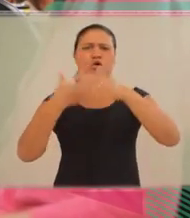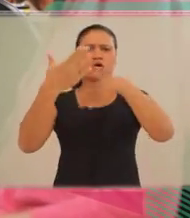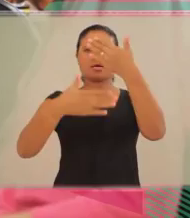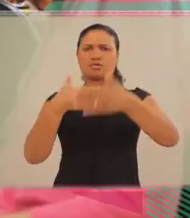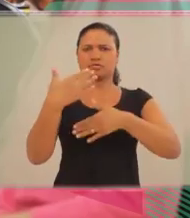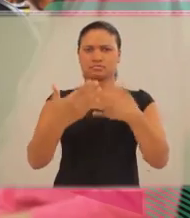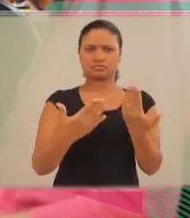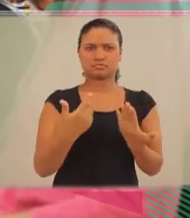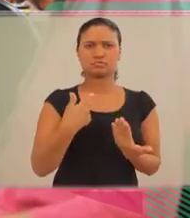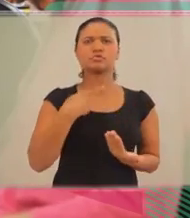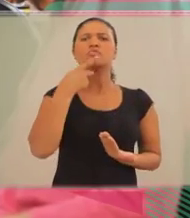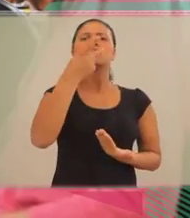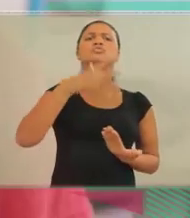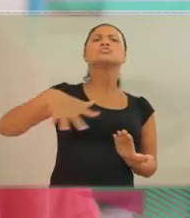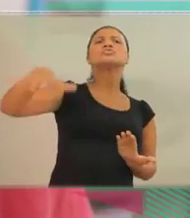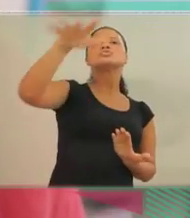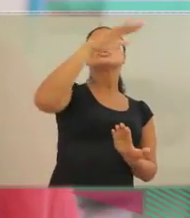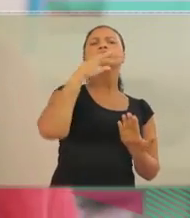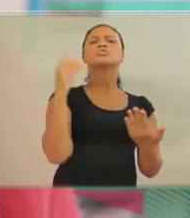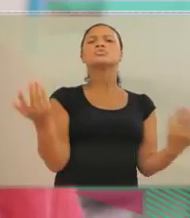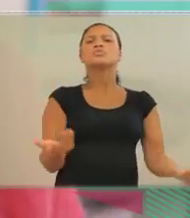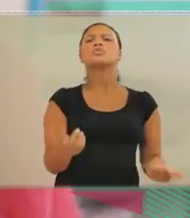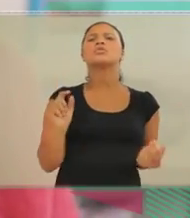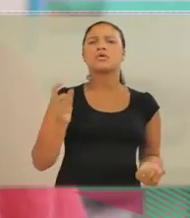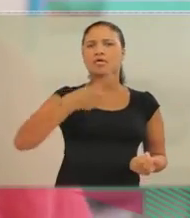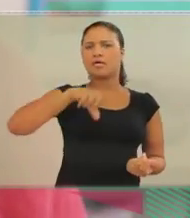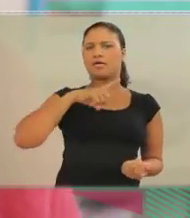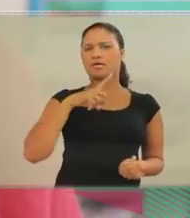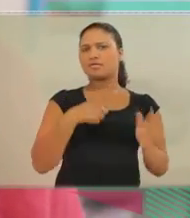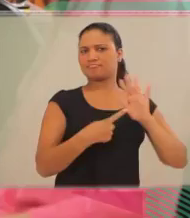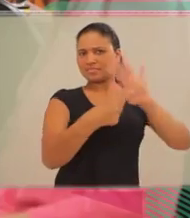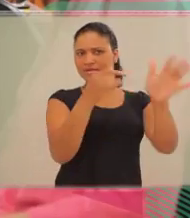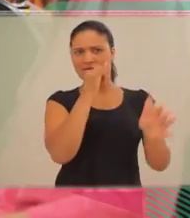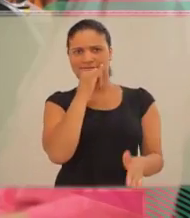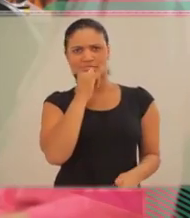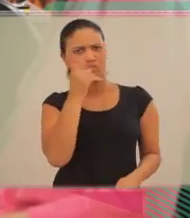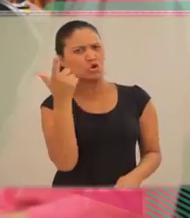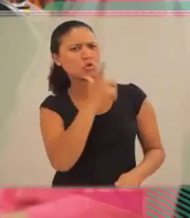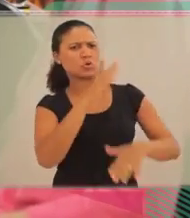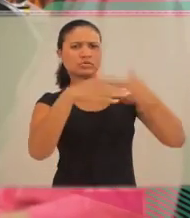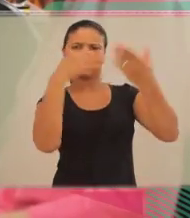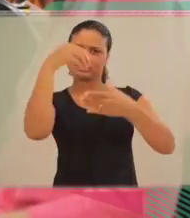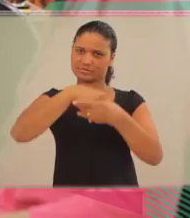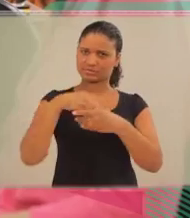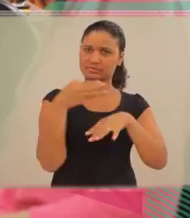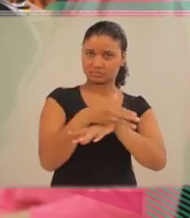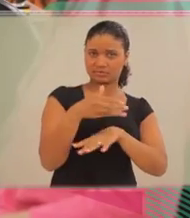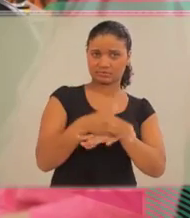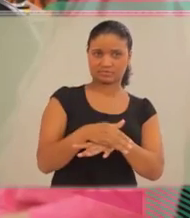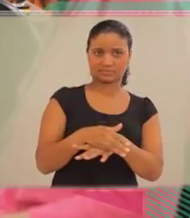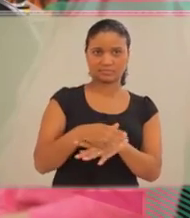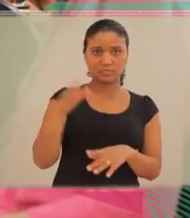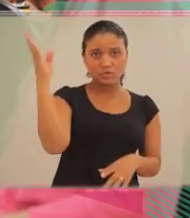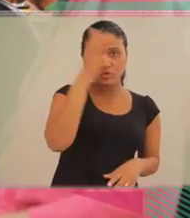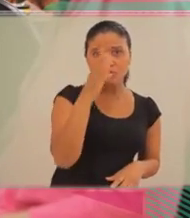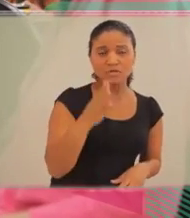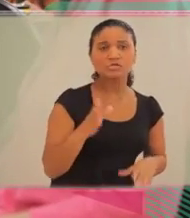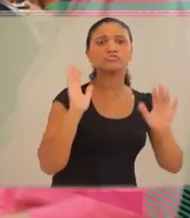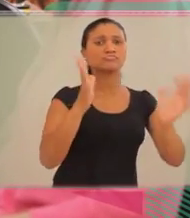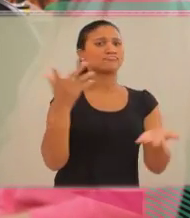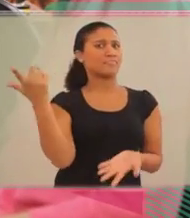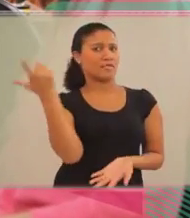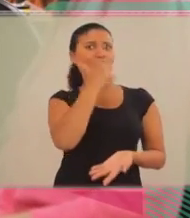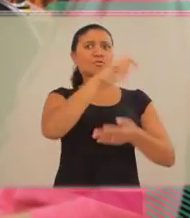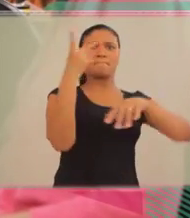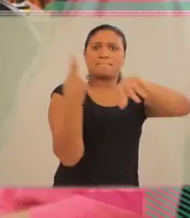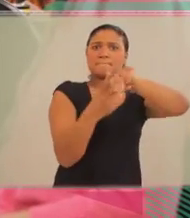é o grande mote do projeto. E o que você vislumbra para esse futuro? Há muito mais conquistas. Eu diria que hoje nós temos,